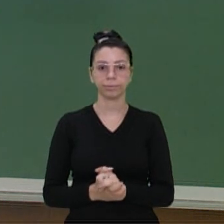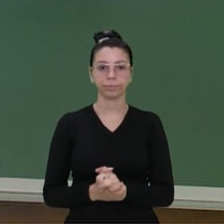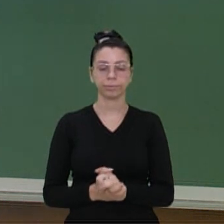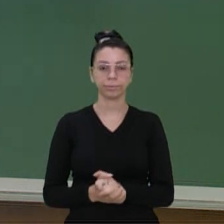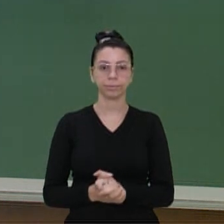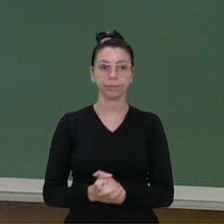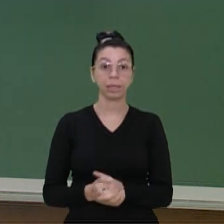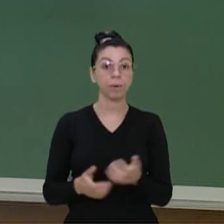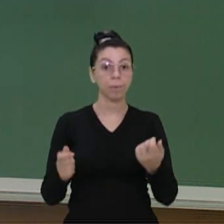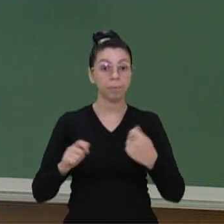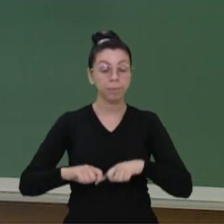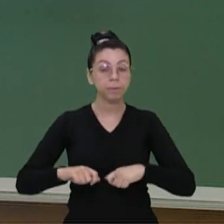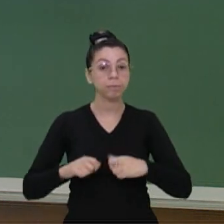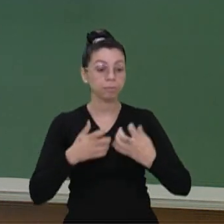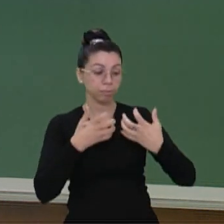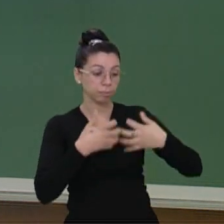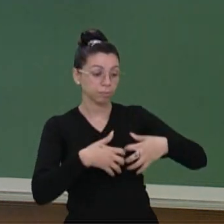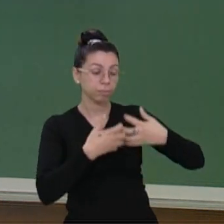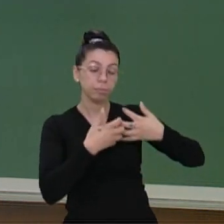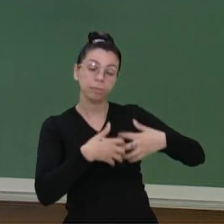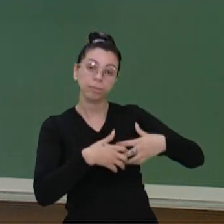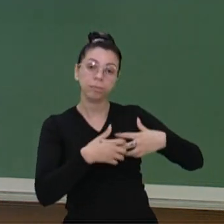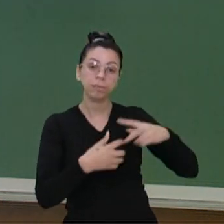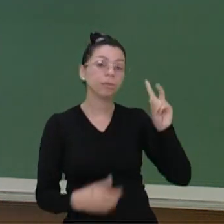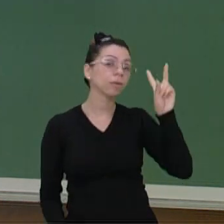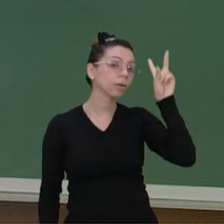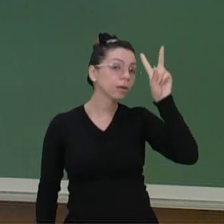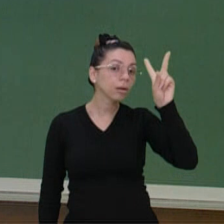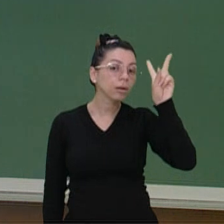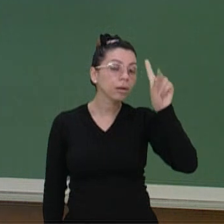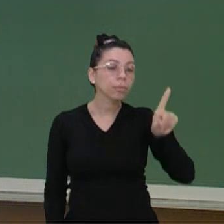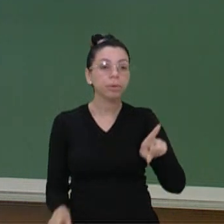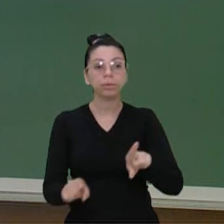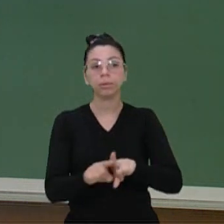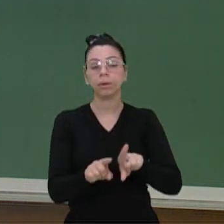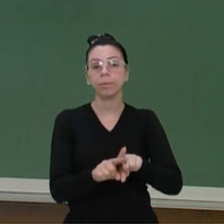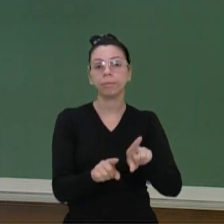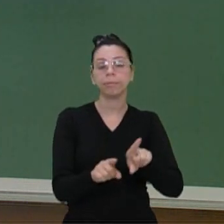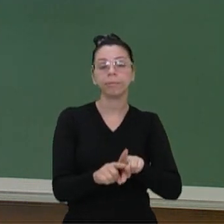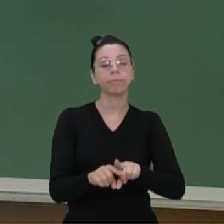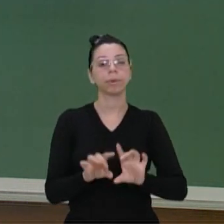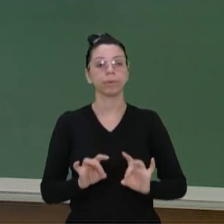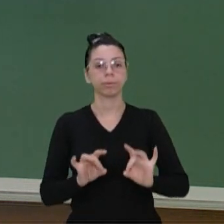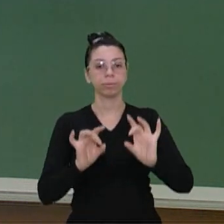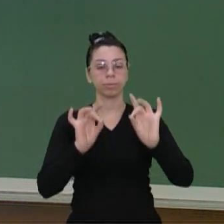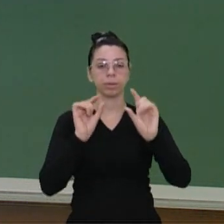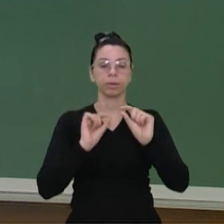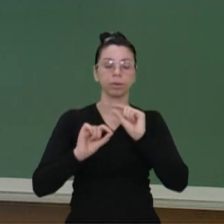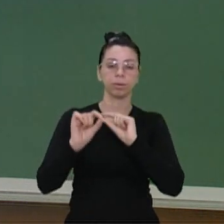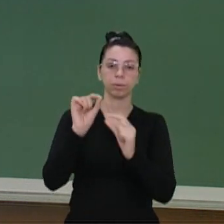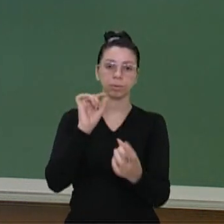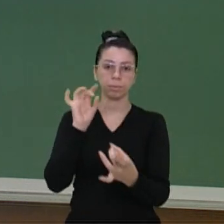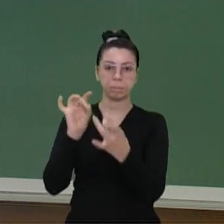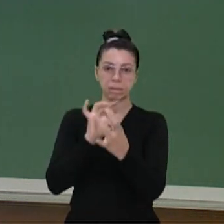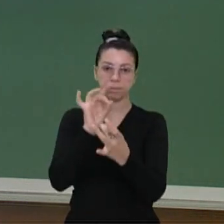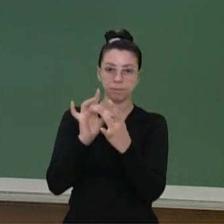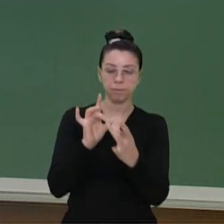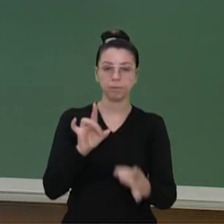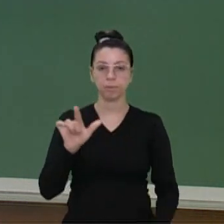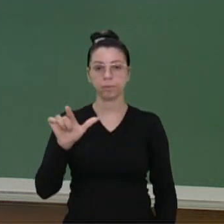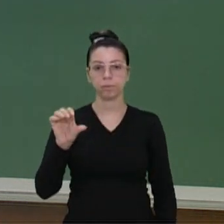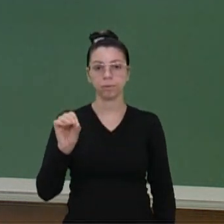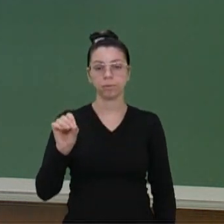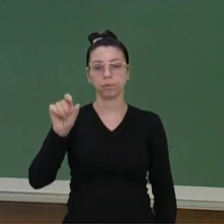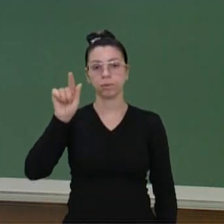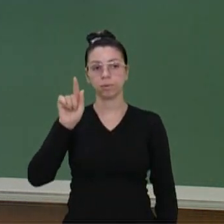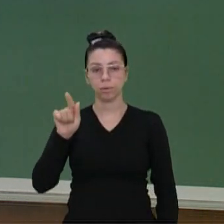E para você pensar um pouquinho e lembrar também aqui dos casos especiais de logaritmo, o professor colocou